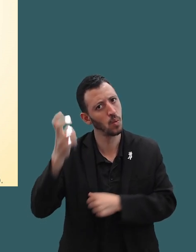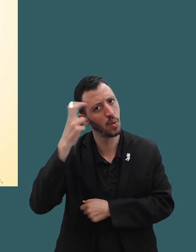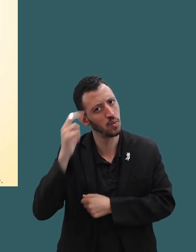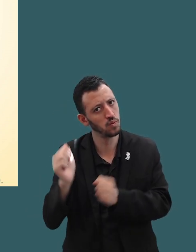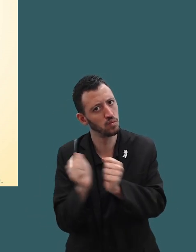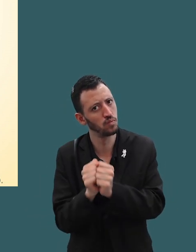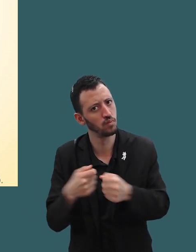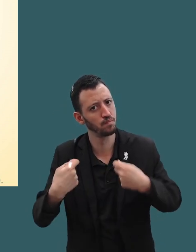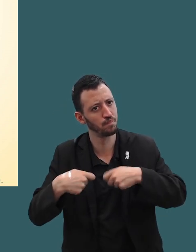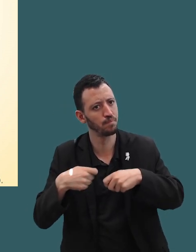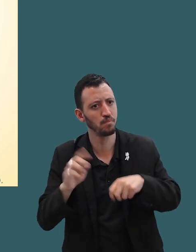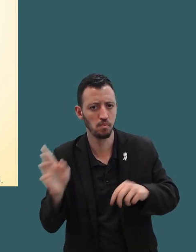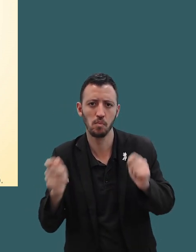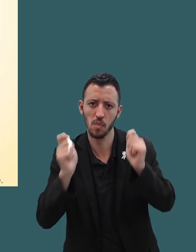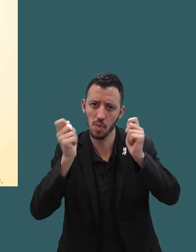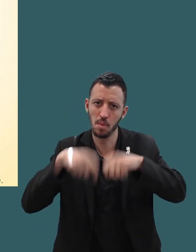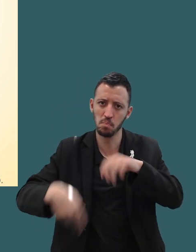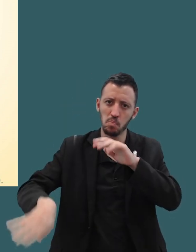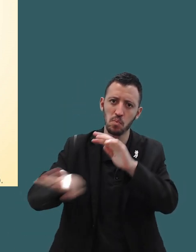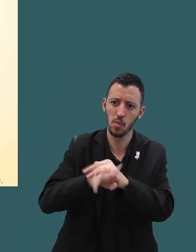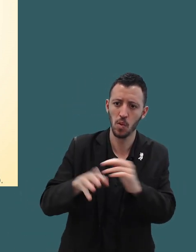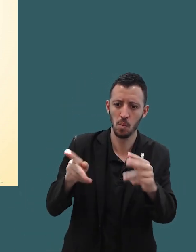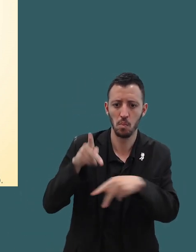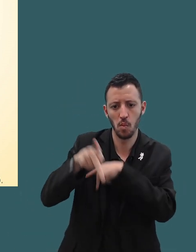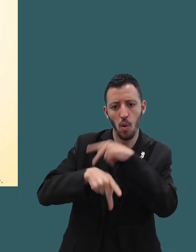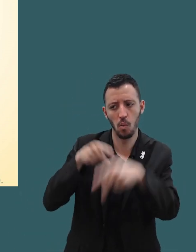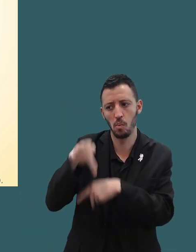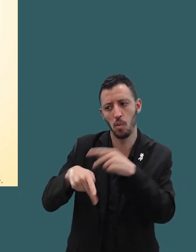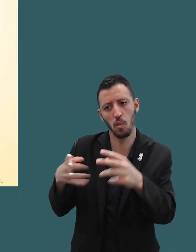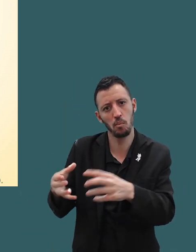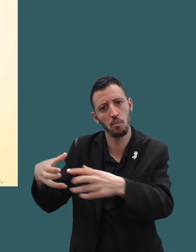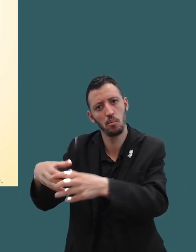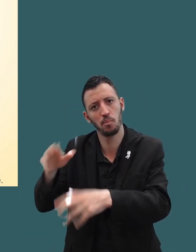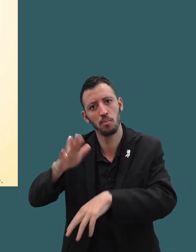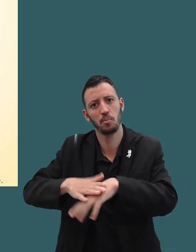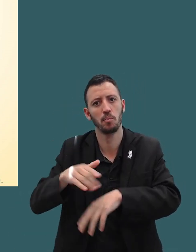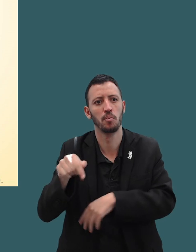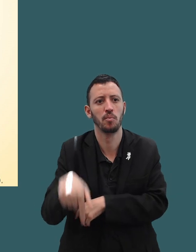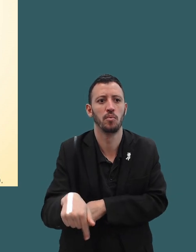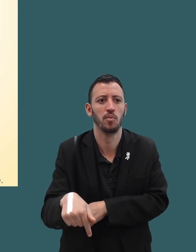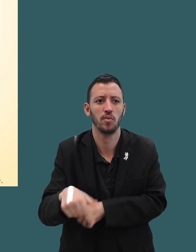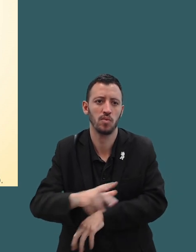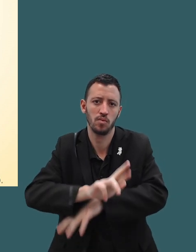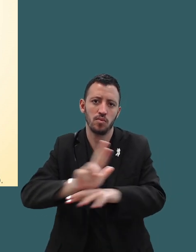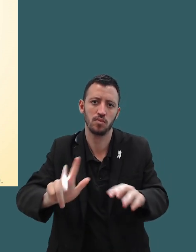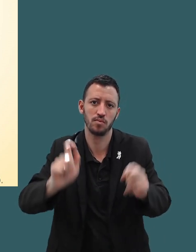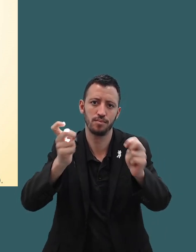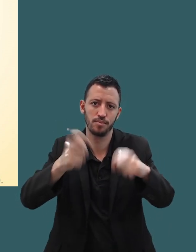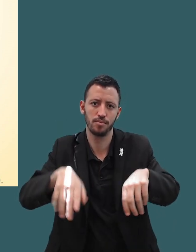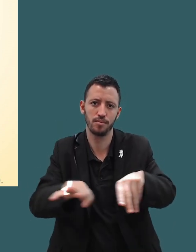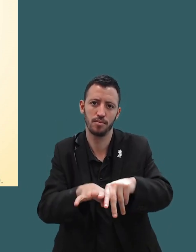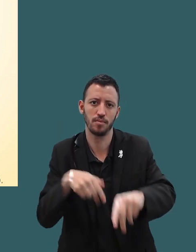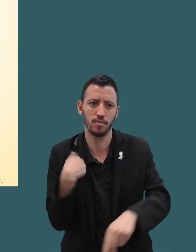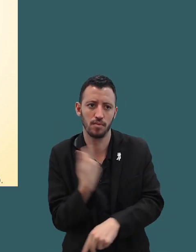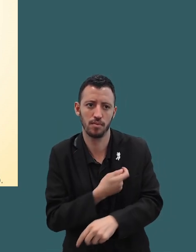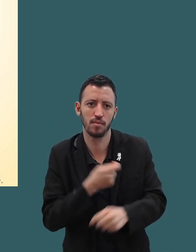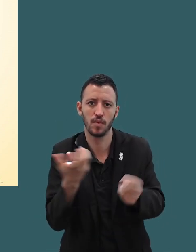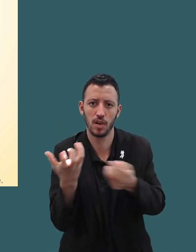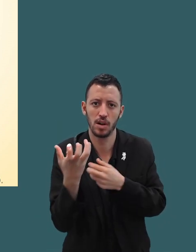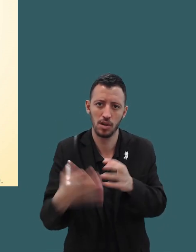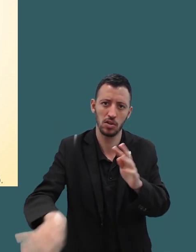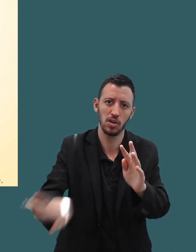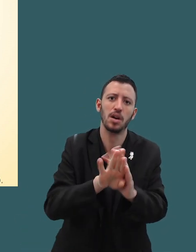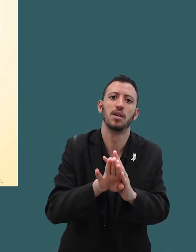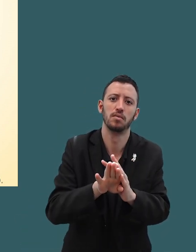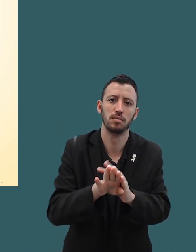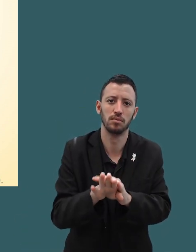cultura, nós podemos chegar a esse público mais diverso possível que a gente almeja